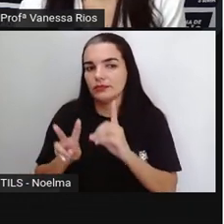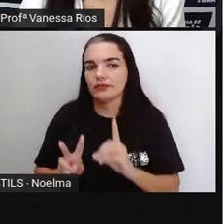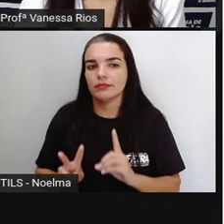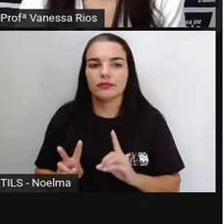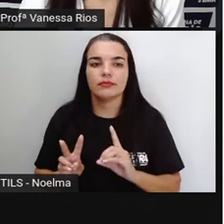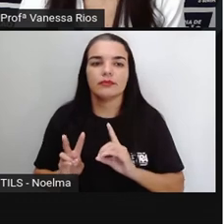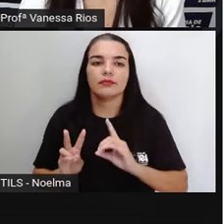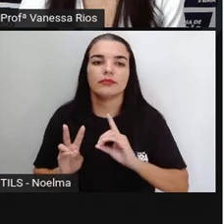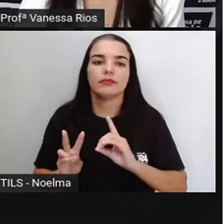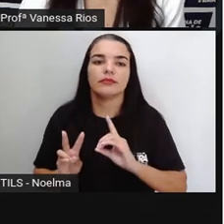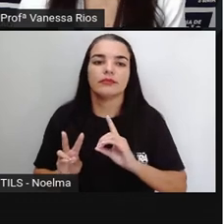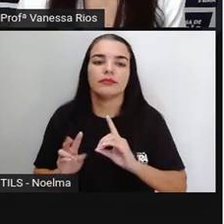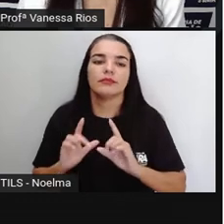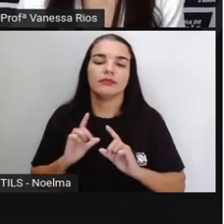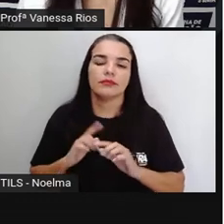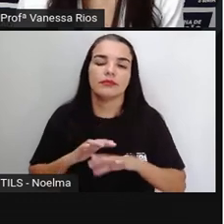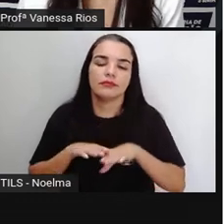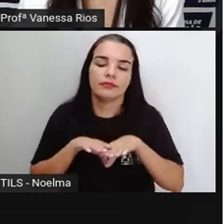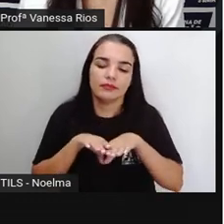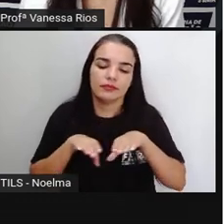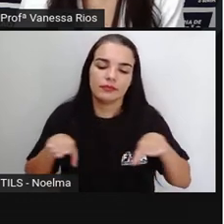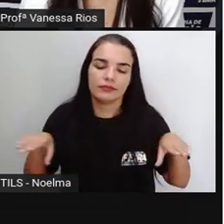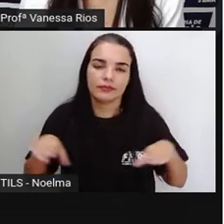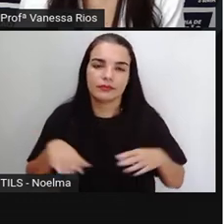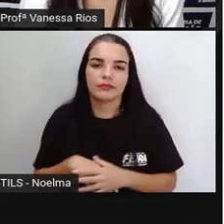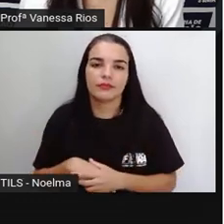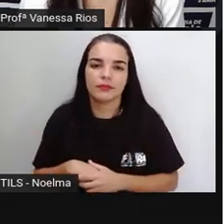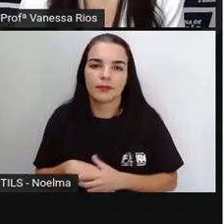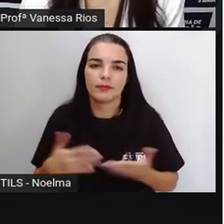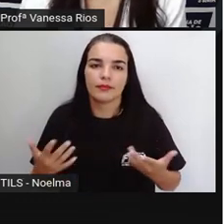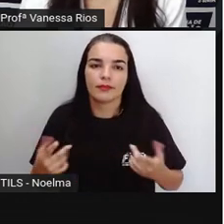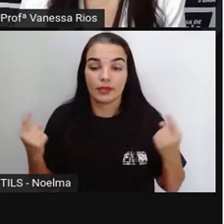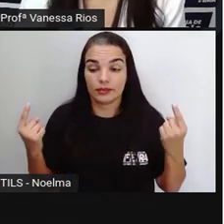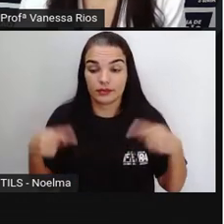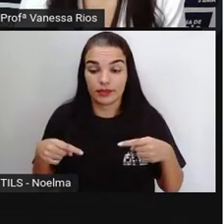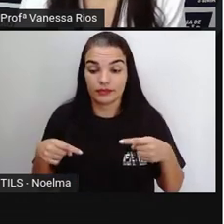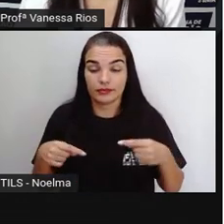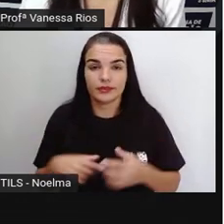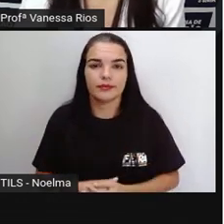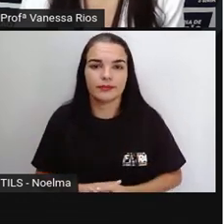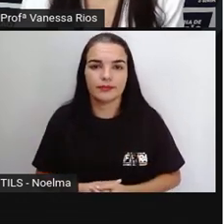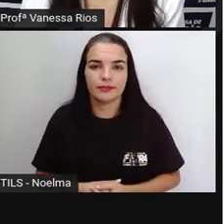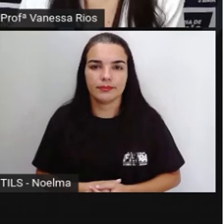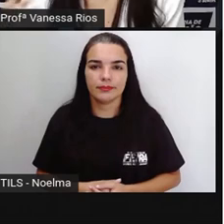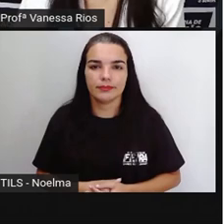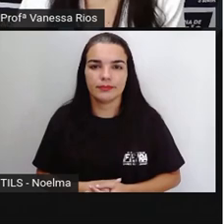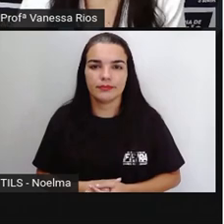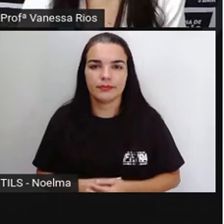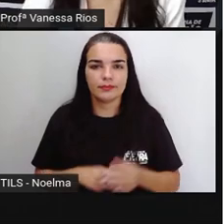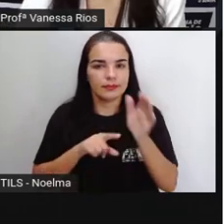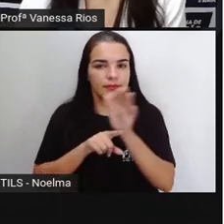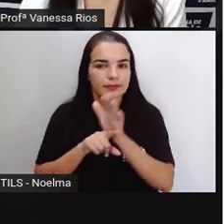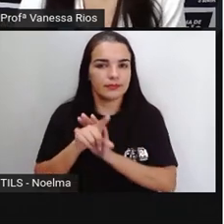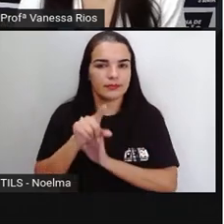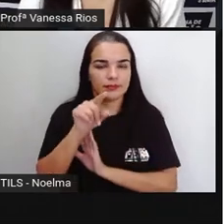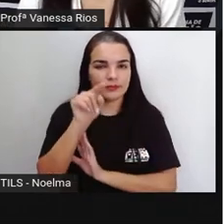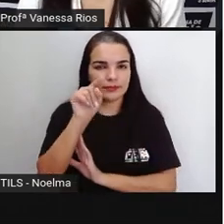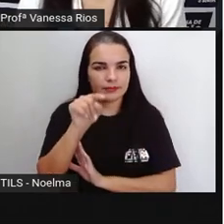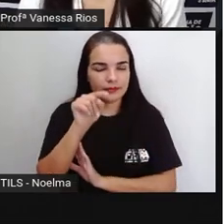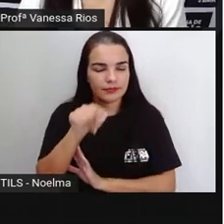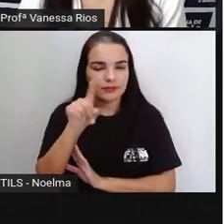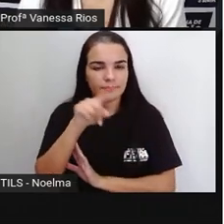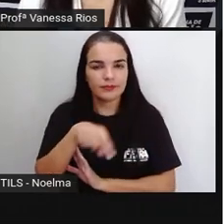figuras geométricas planas. E aí agora a Pró tem o desafio, a pergunta, né? Para a